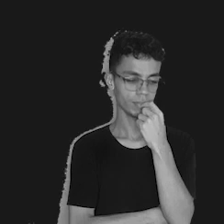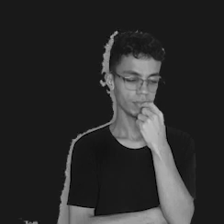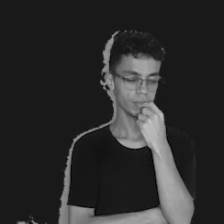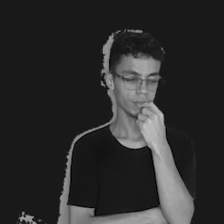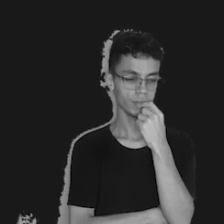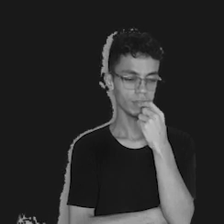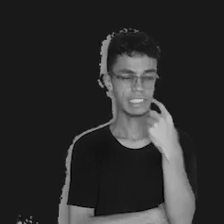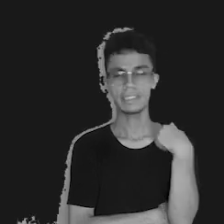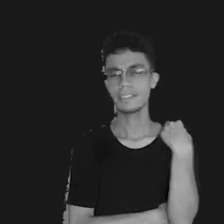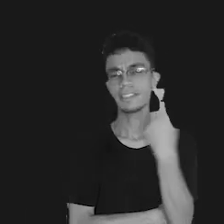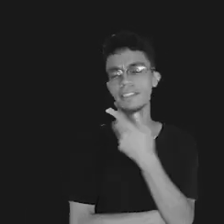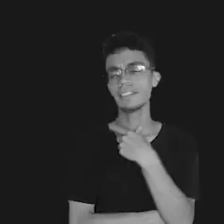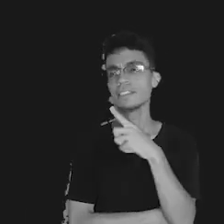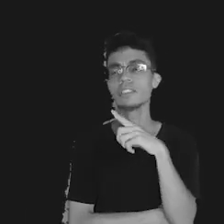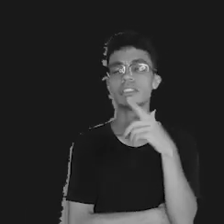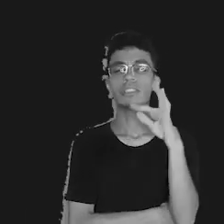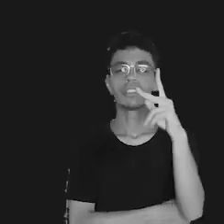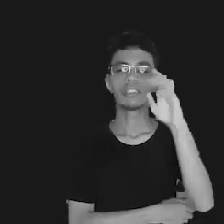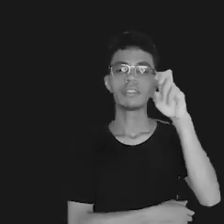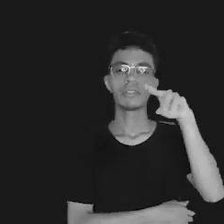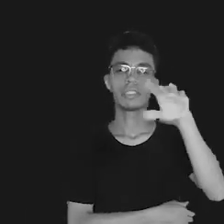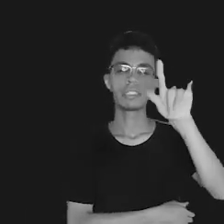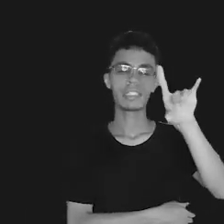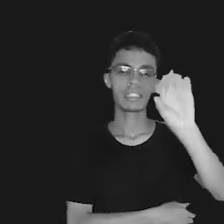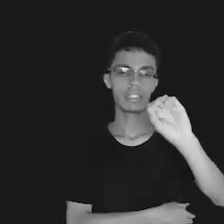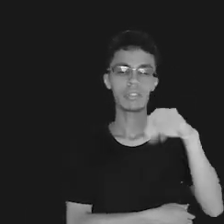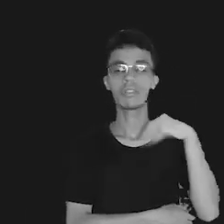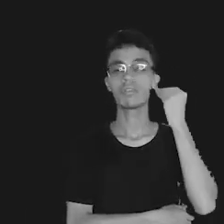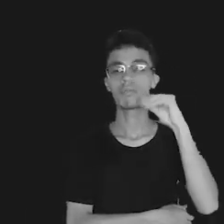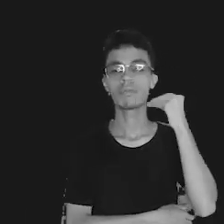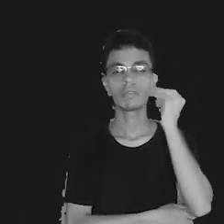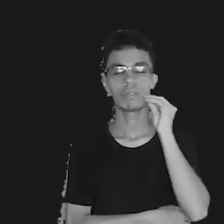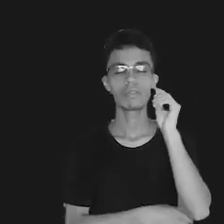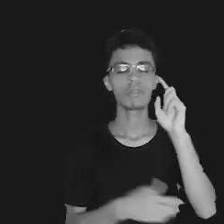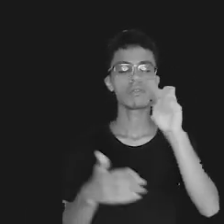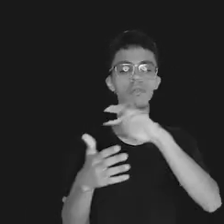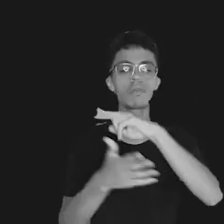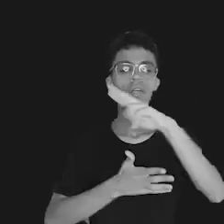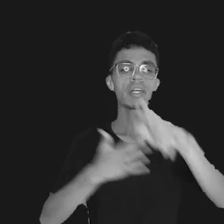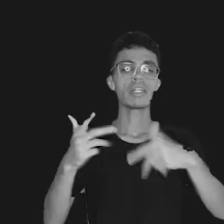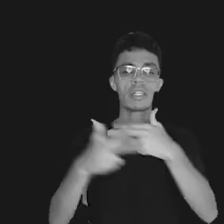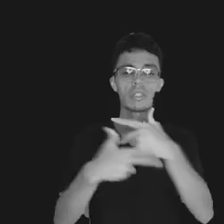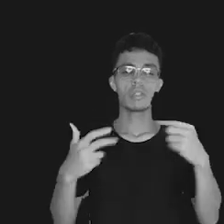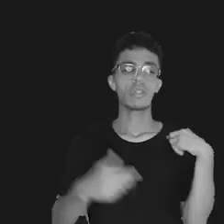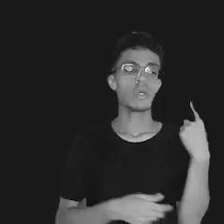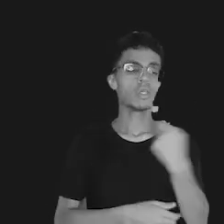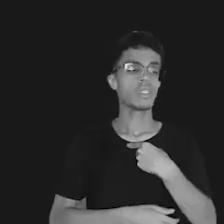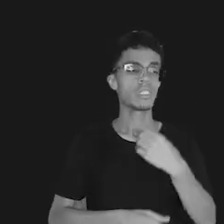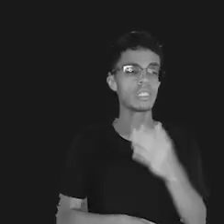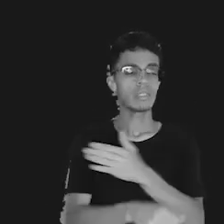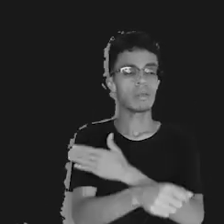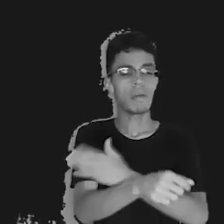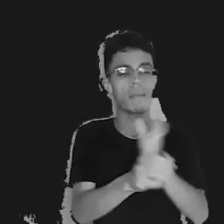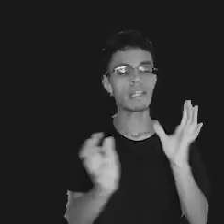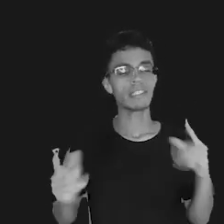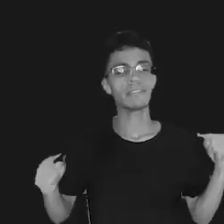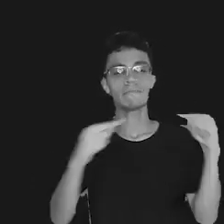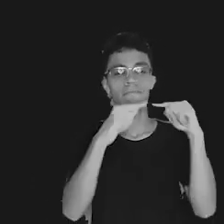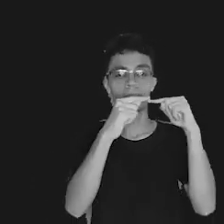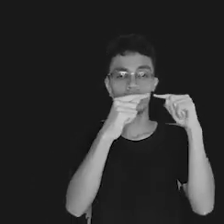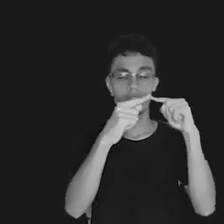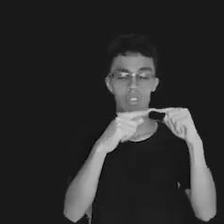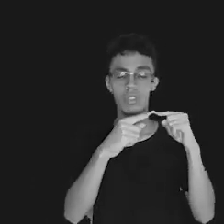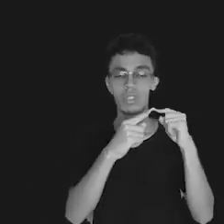não tem penado, né? A gente tem experimentado, assim, as várias coisas, né? Acho que todo mundo aqui está envolvido em algum tipo